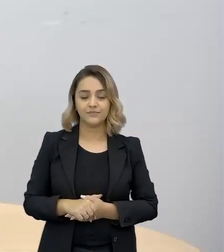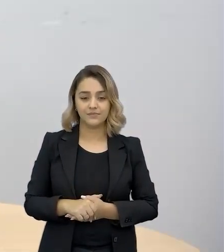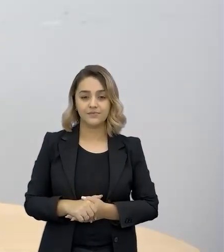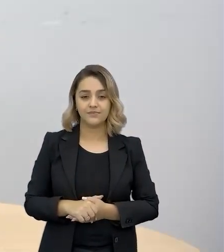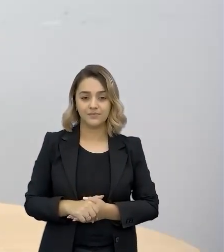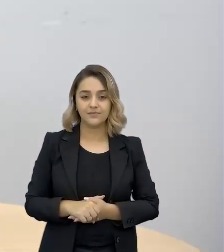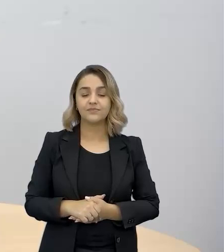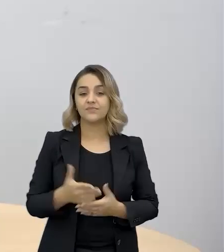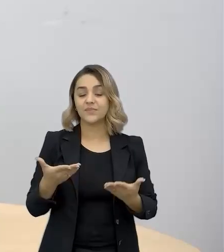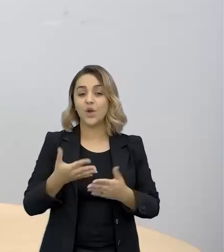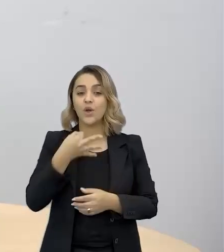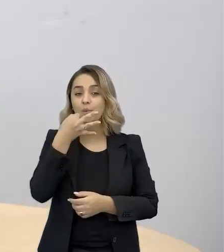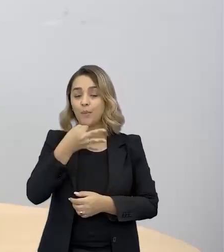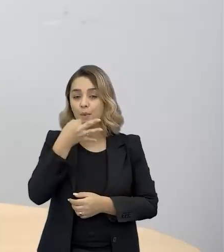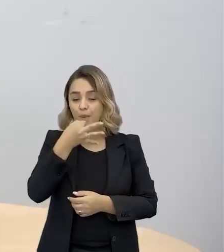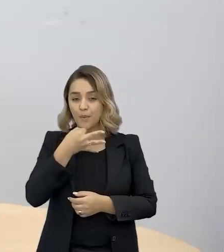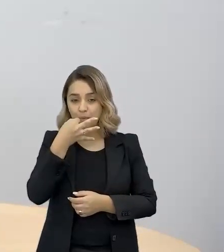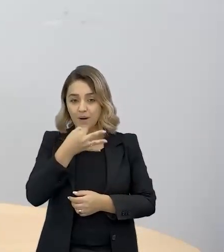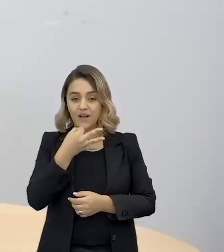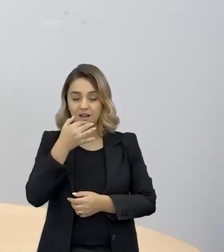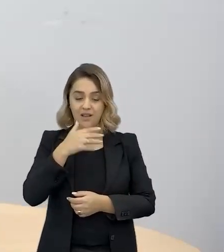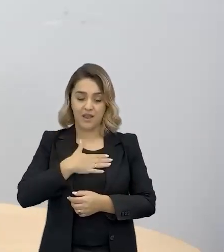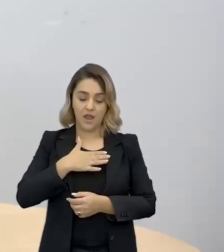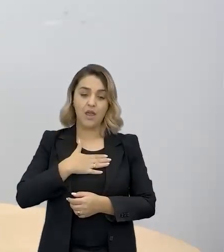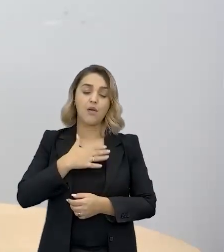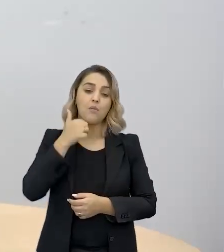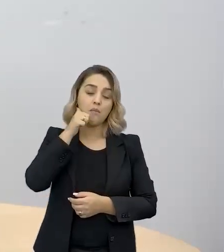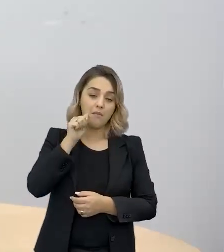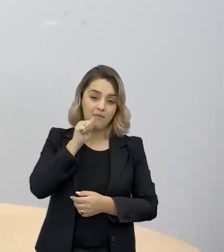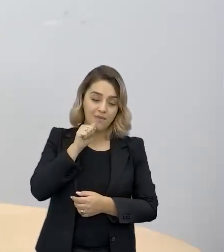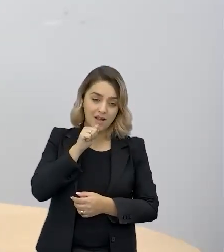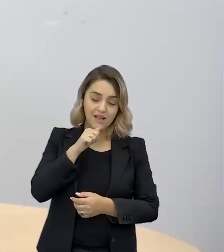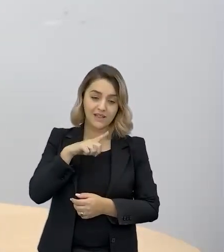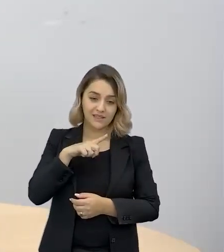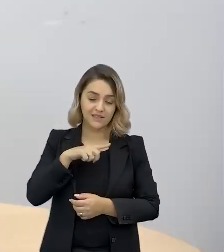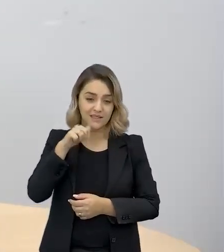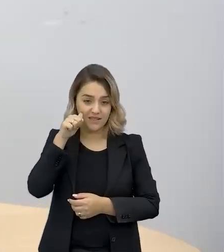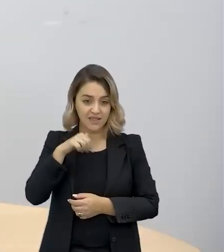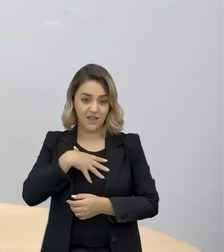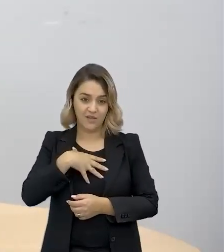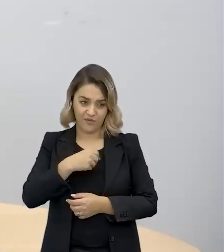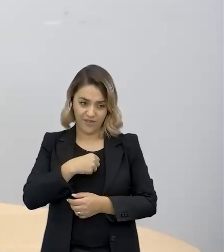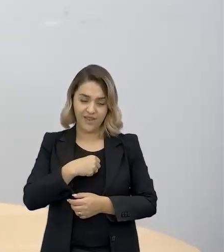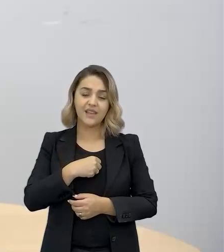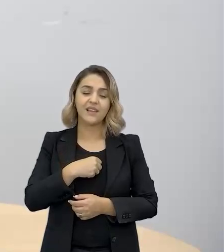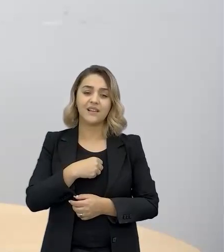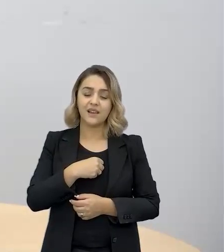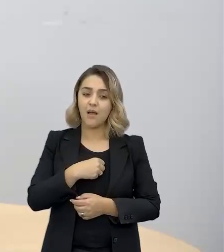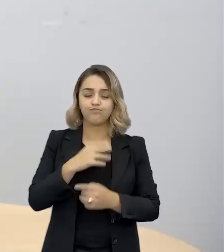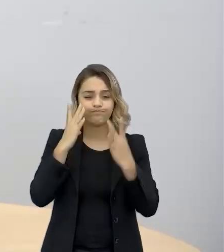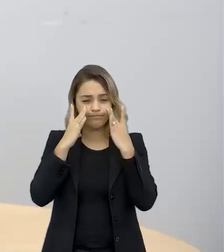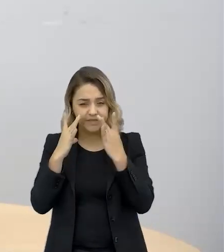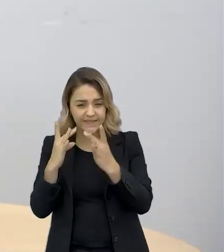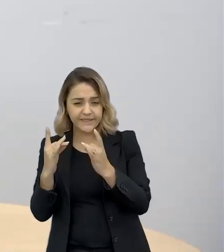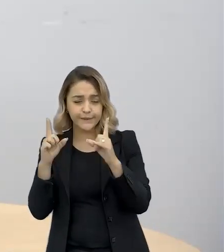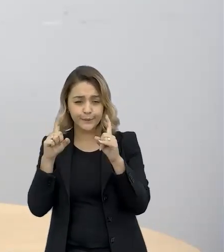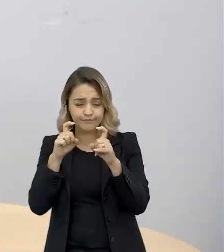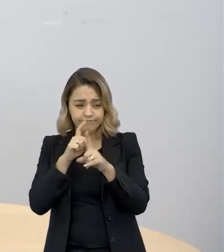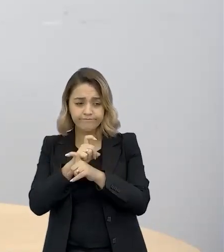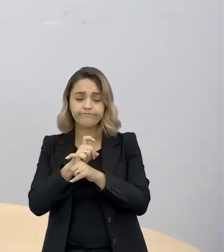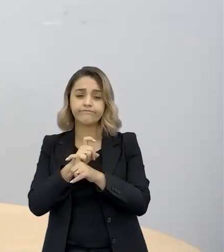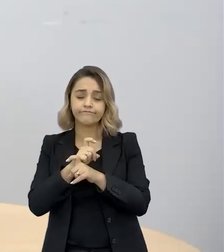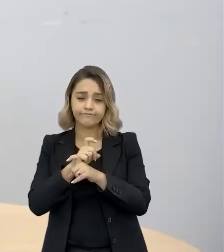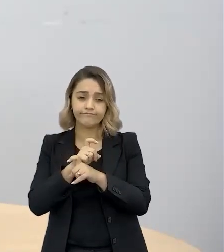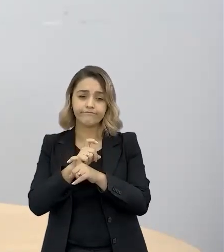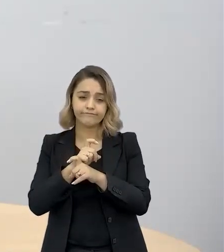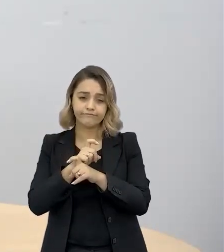um depoimento enquanto mãe. Eu tenho minha filha com déficit de atenção e eu percebo uma coisa